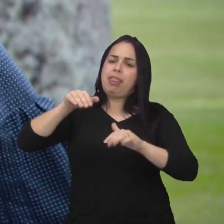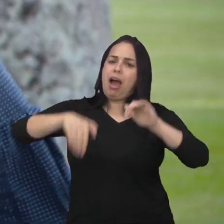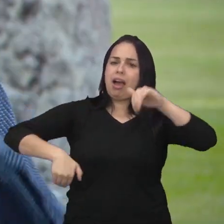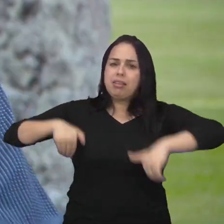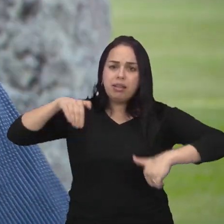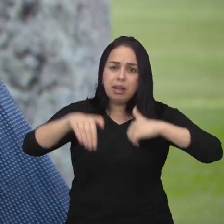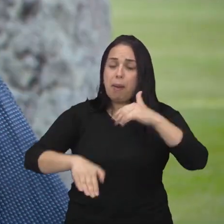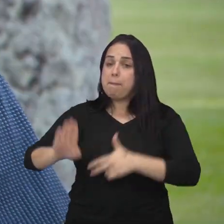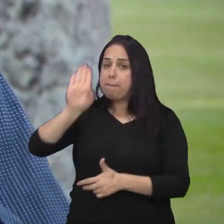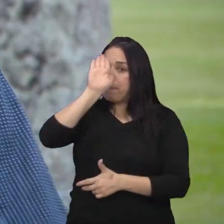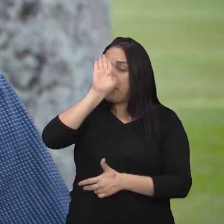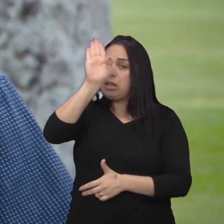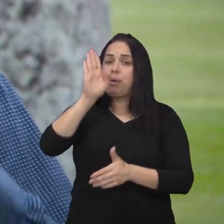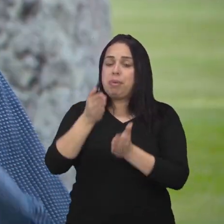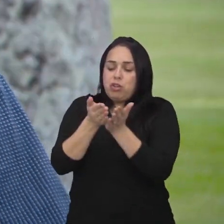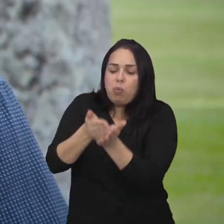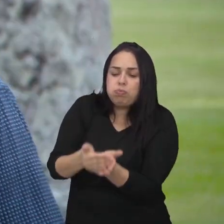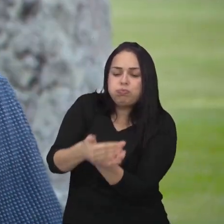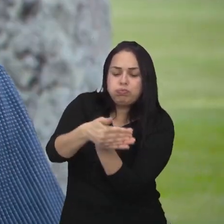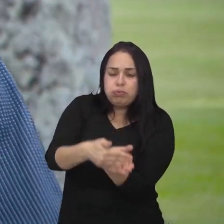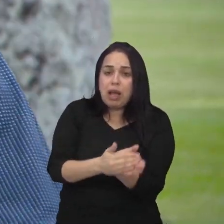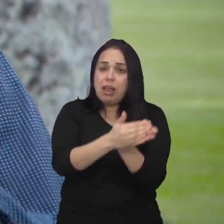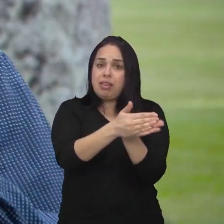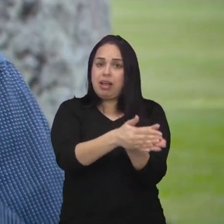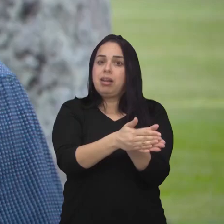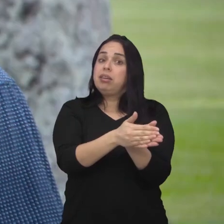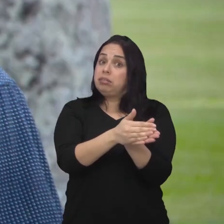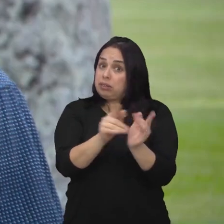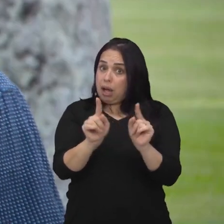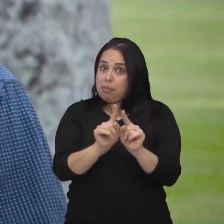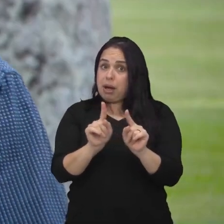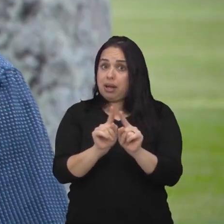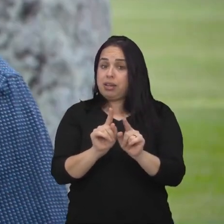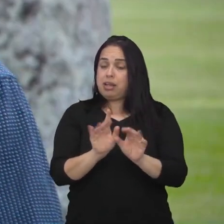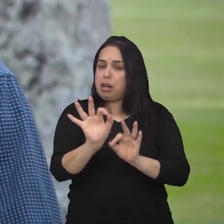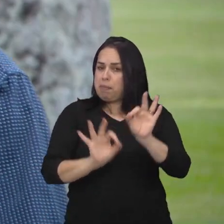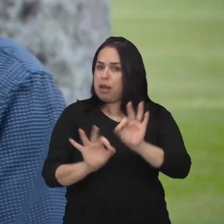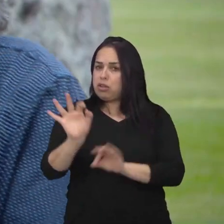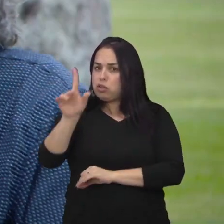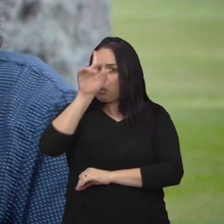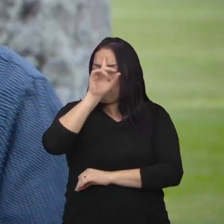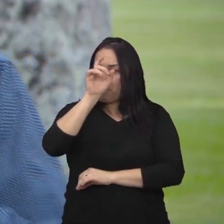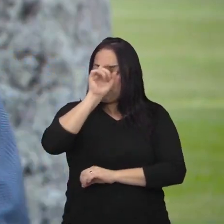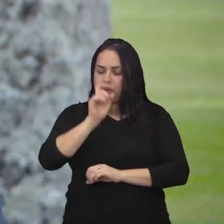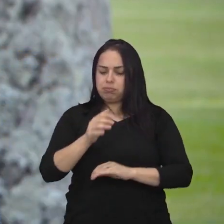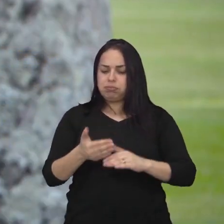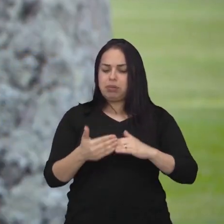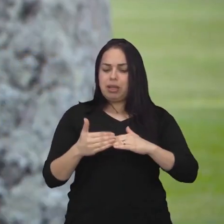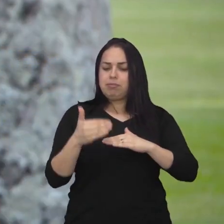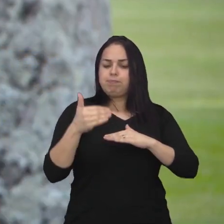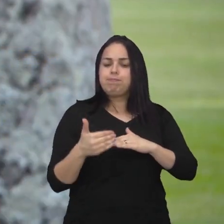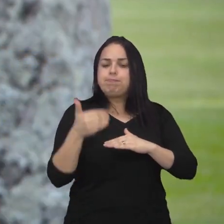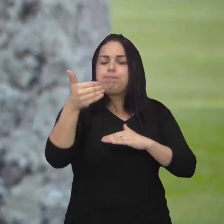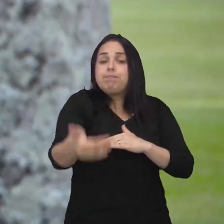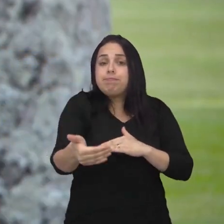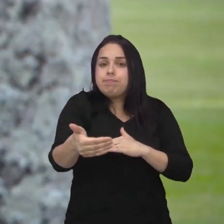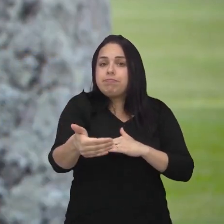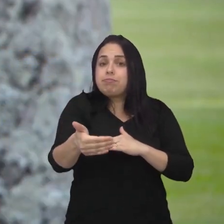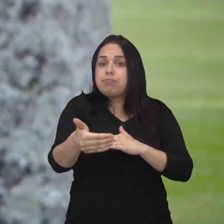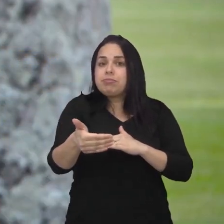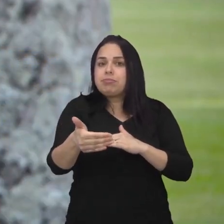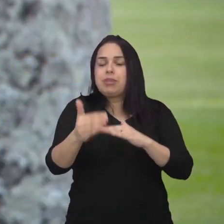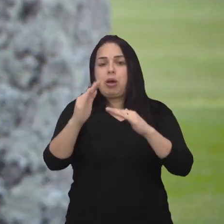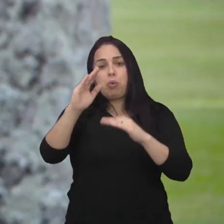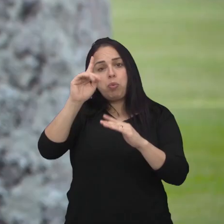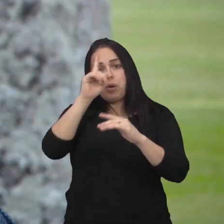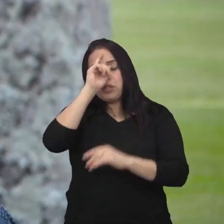natação, principalmente barco, velejar. E o hospital também ficava na área pública, ou seja, era um